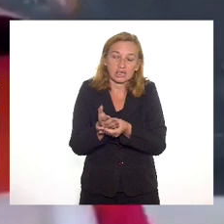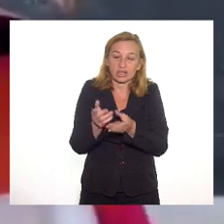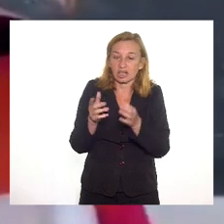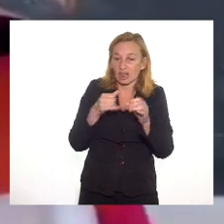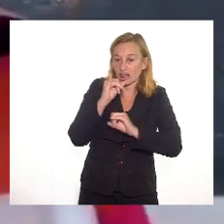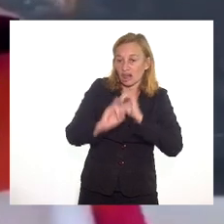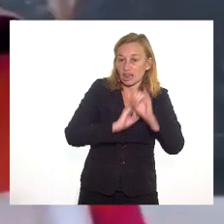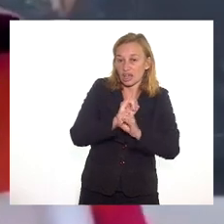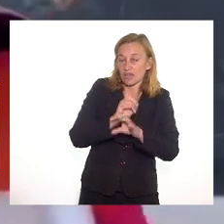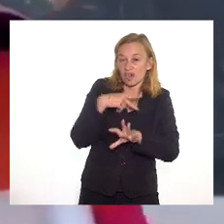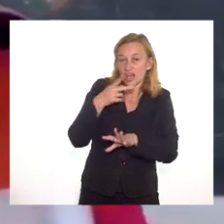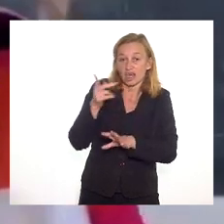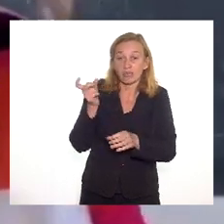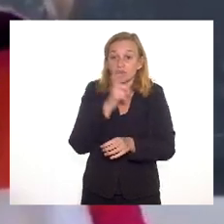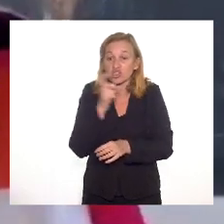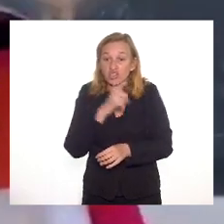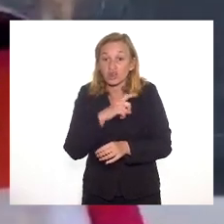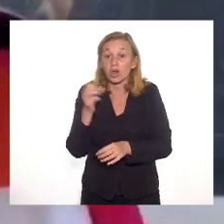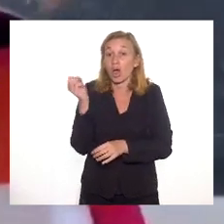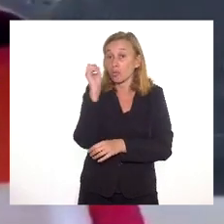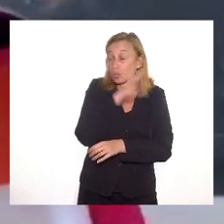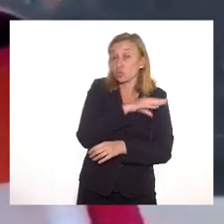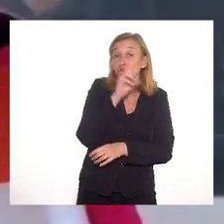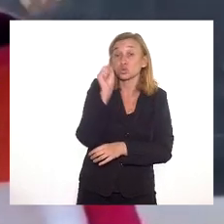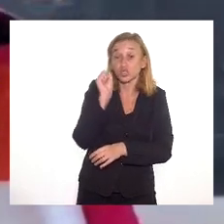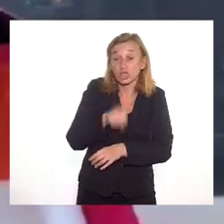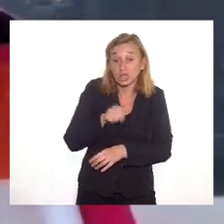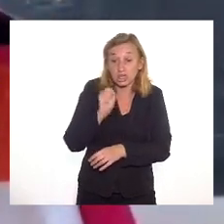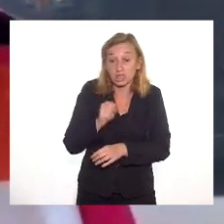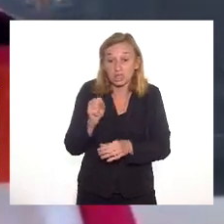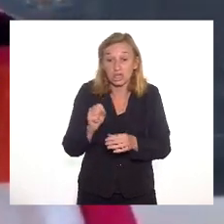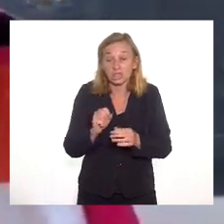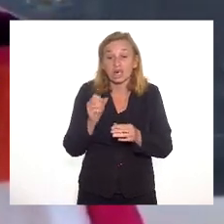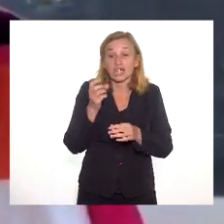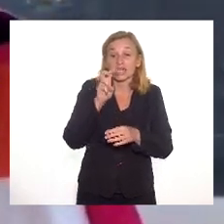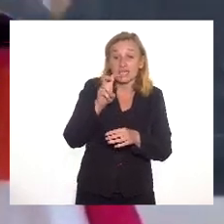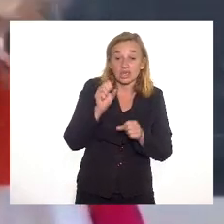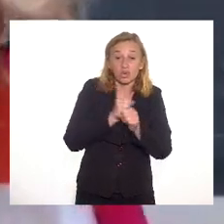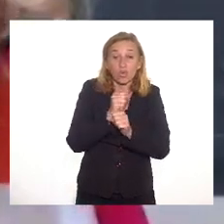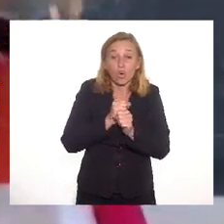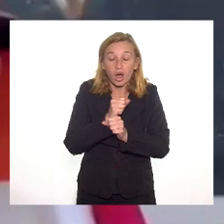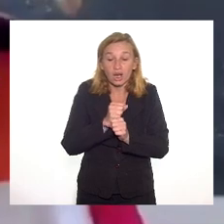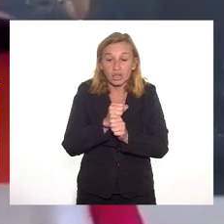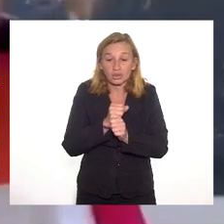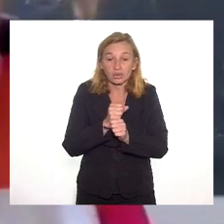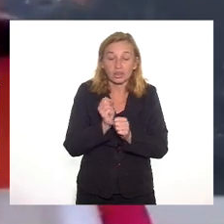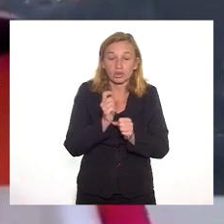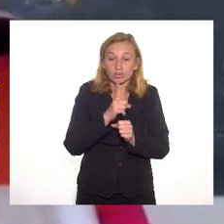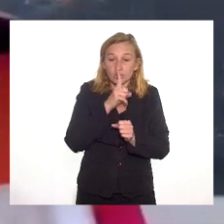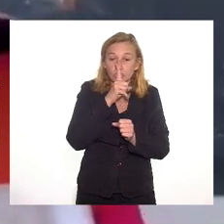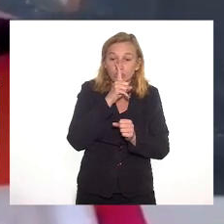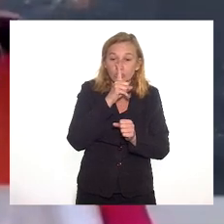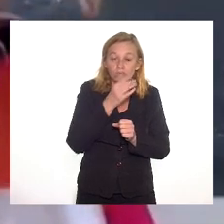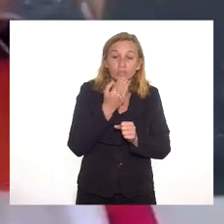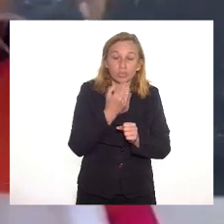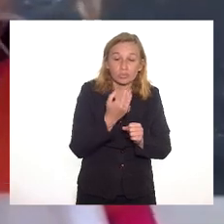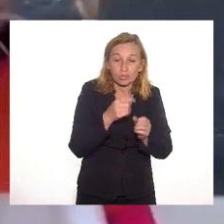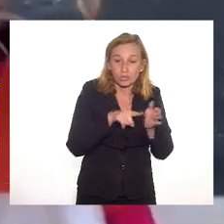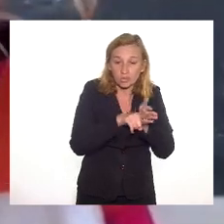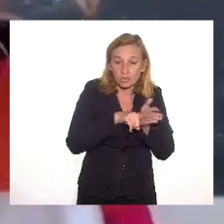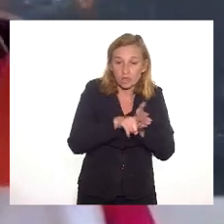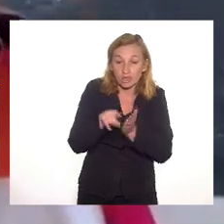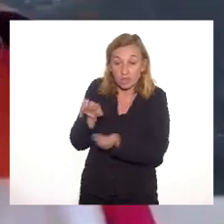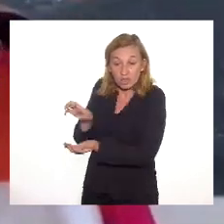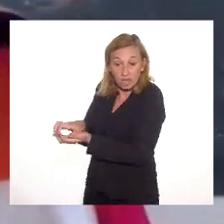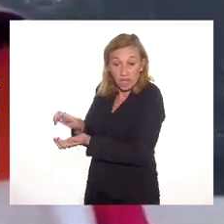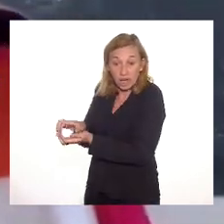vai me silenciar. Vou dizer que é um absurdo, sim, o trancamento de 5 anos, o sigilo pedido, a investigação no